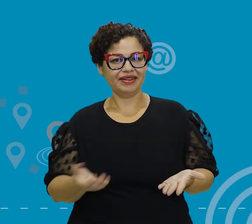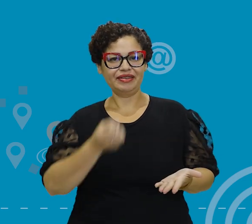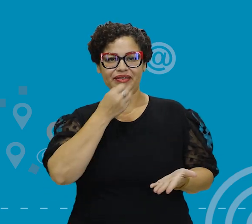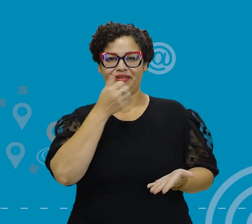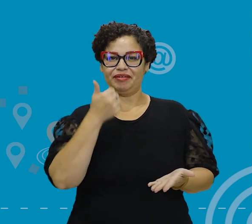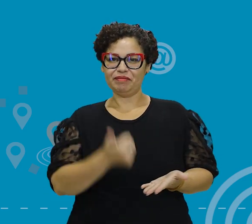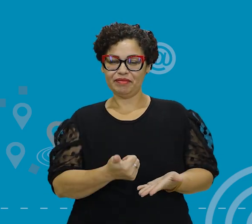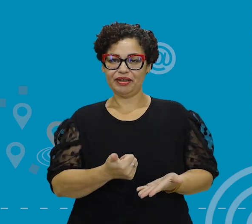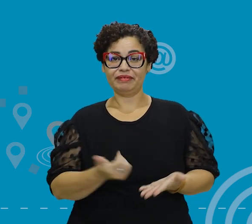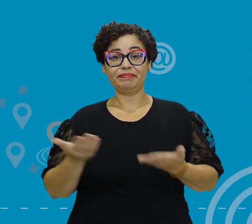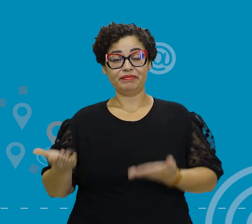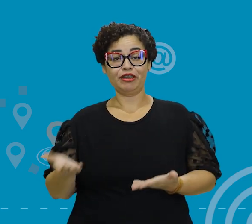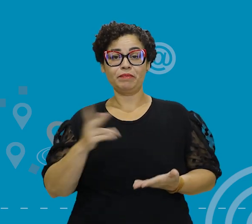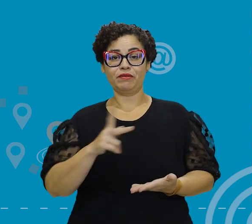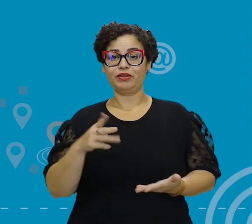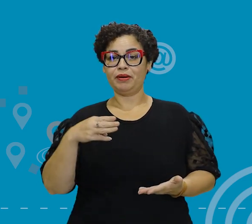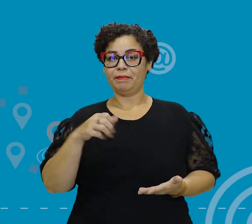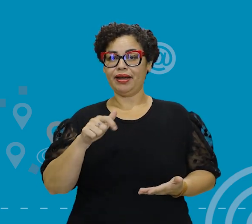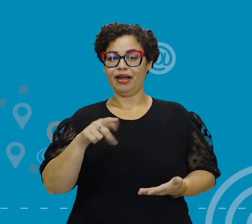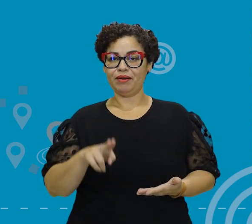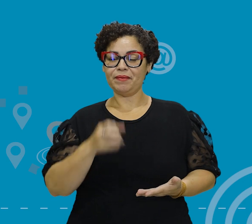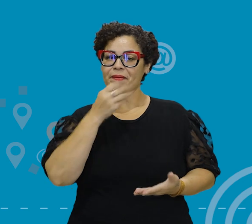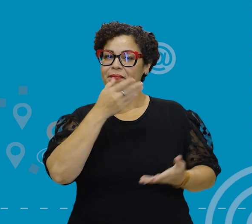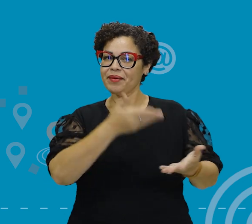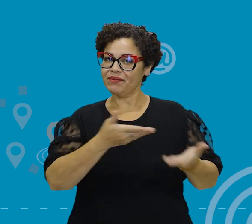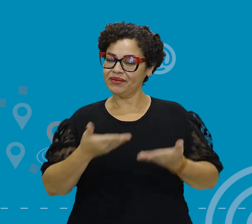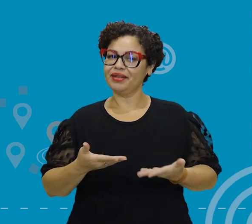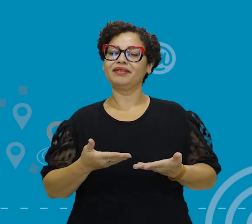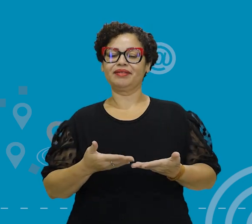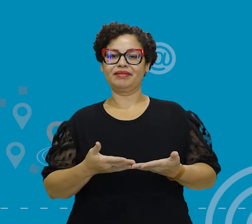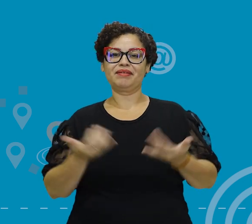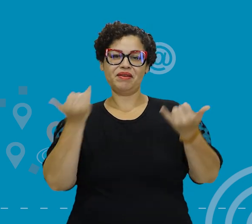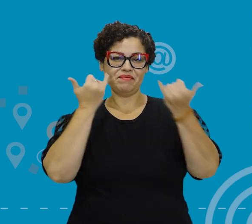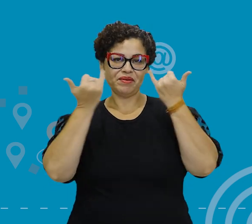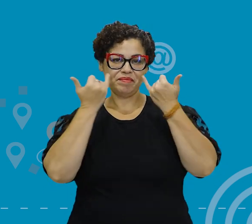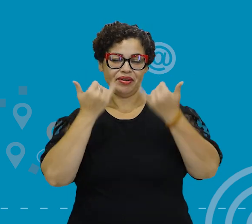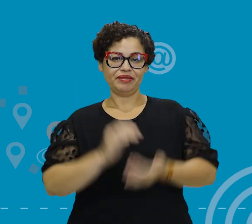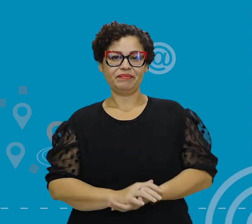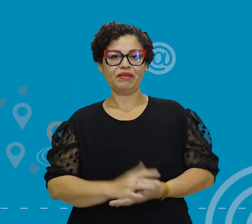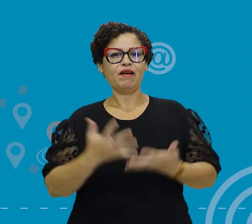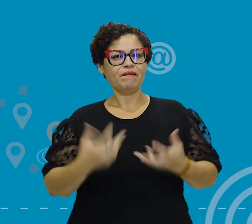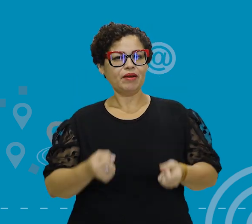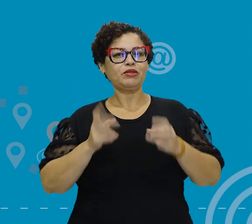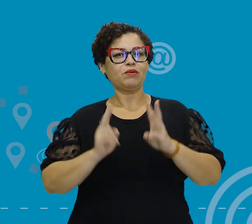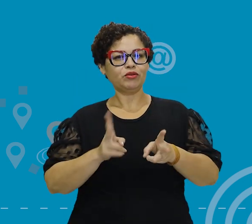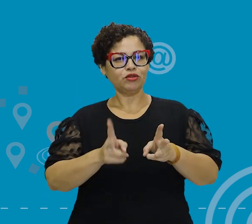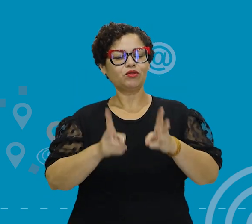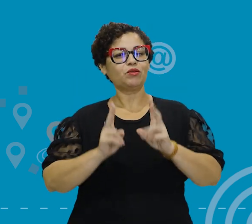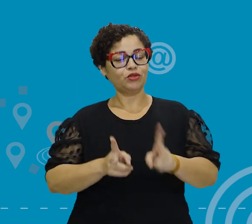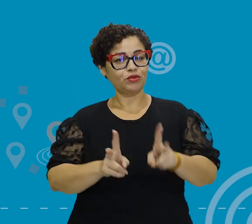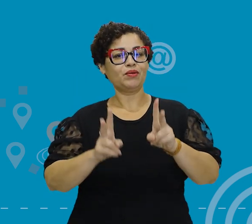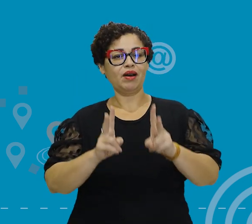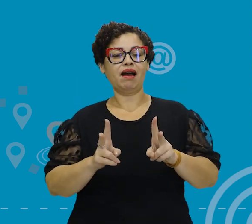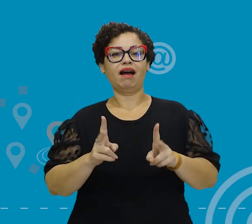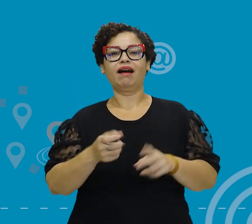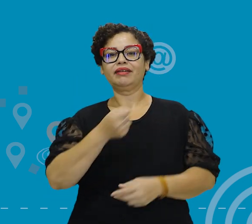pessoal, tudo bem? Eu sou a professora Malu Ramos. Sejam bem-vindos a mais um Informando. Vamos continuar a nossa série